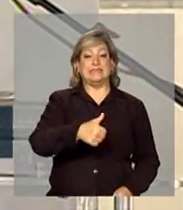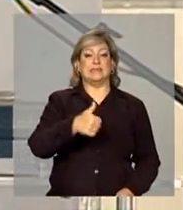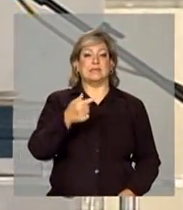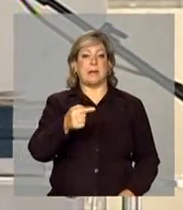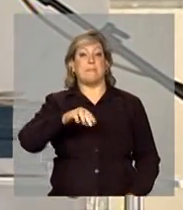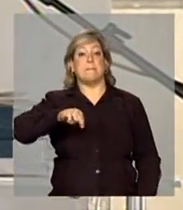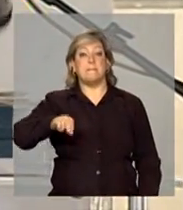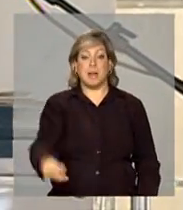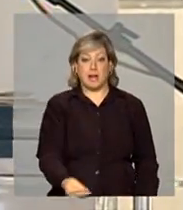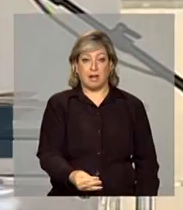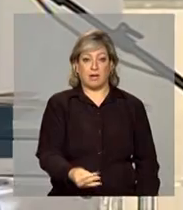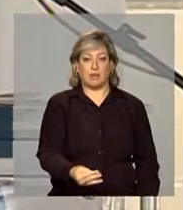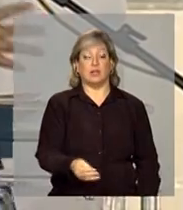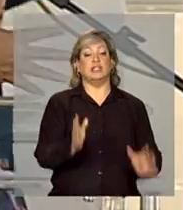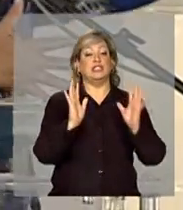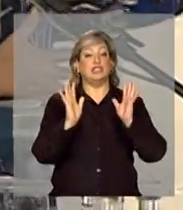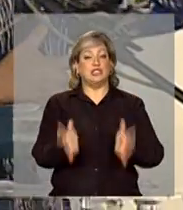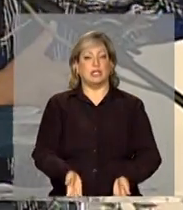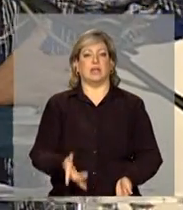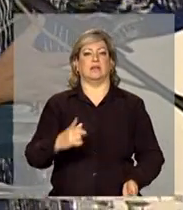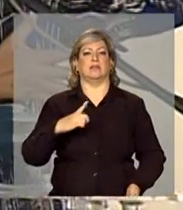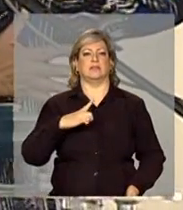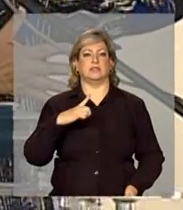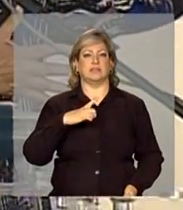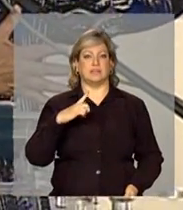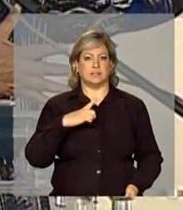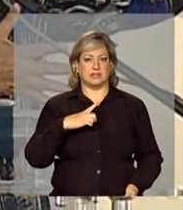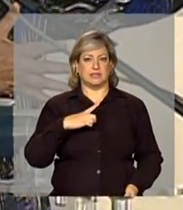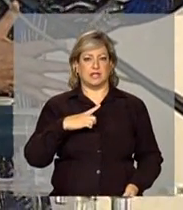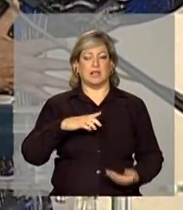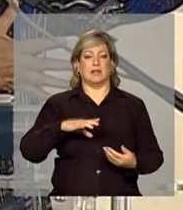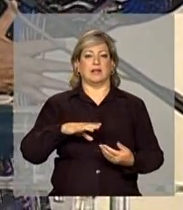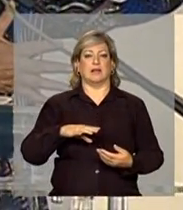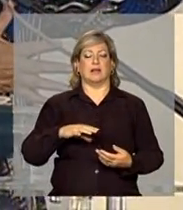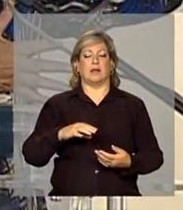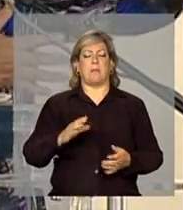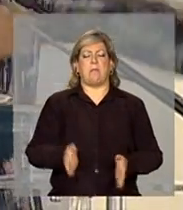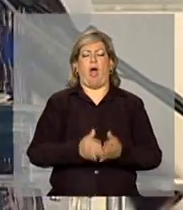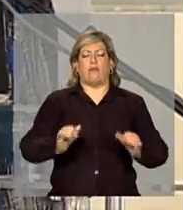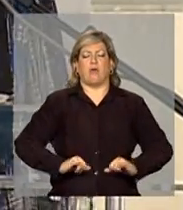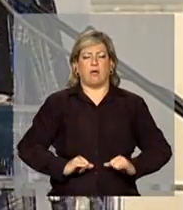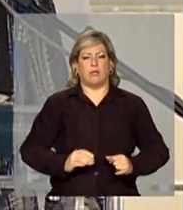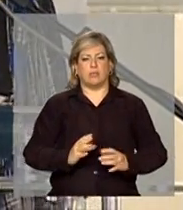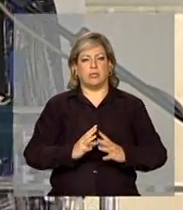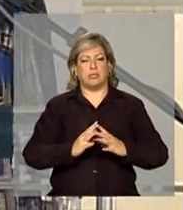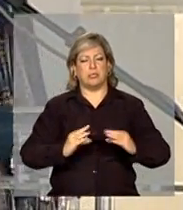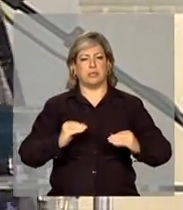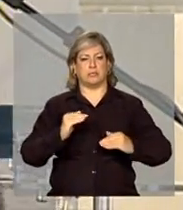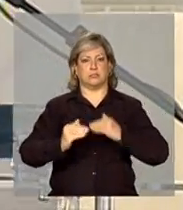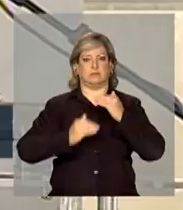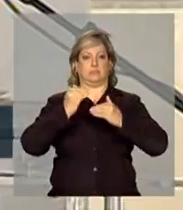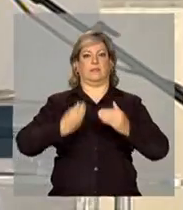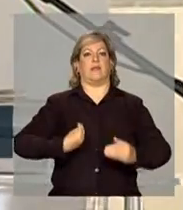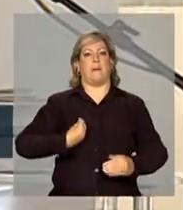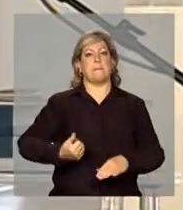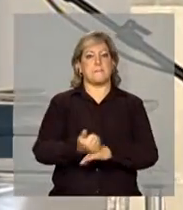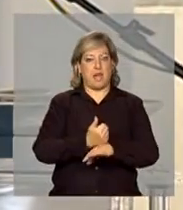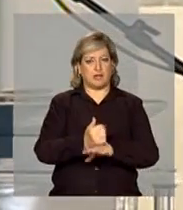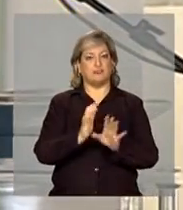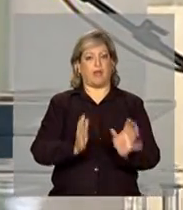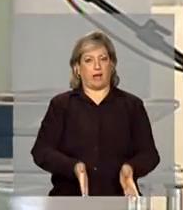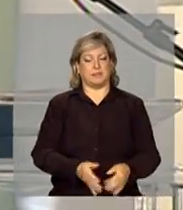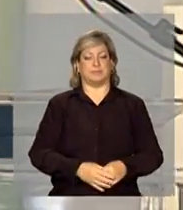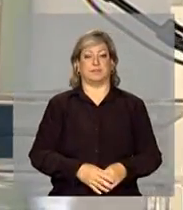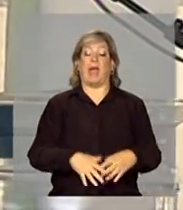17 milhões já tinham saído da linha da pobreza extrema. Aí nós fizemos